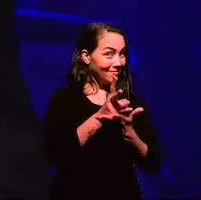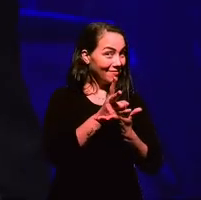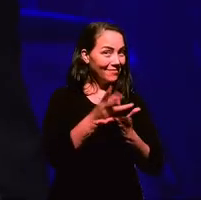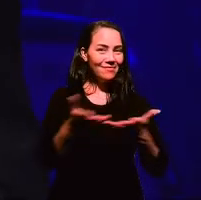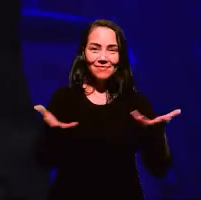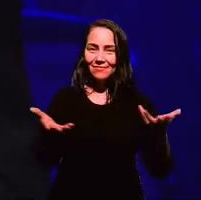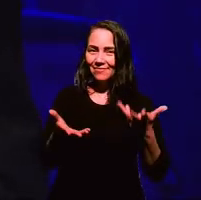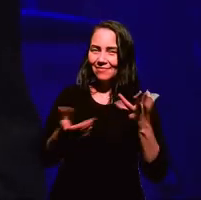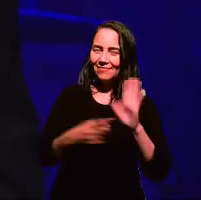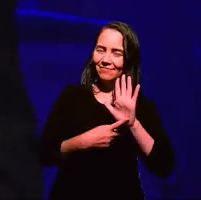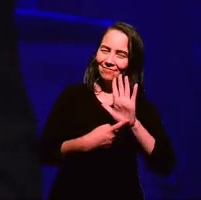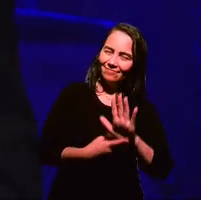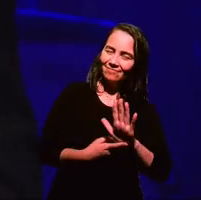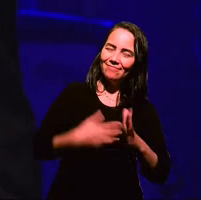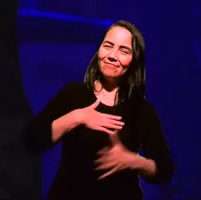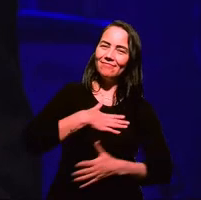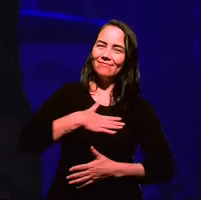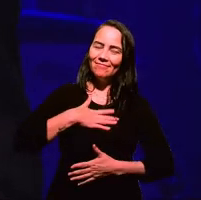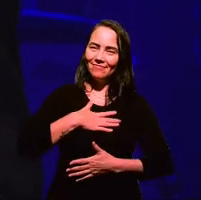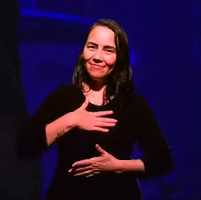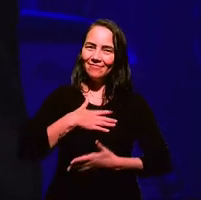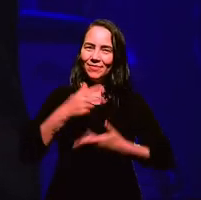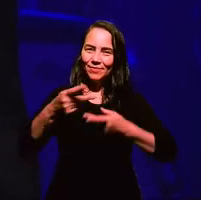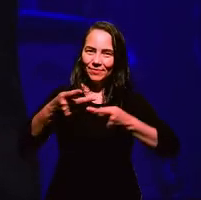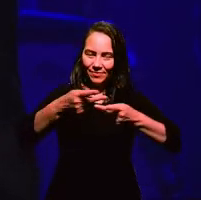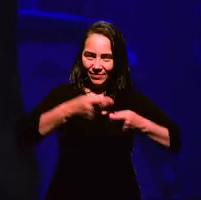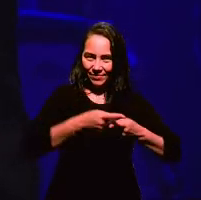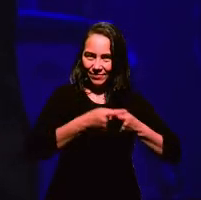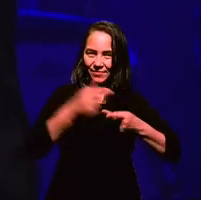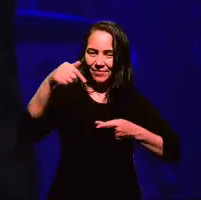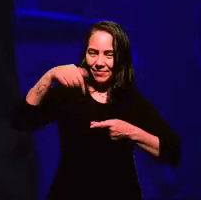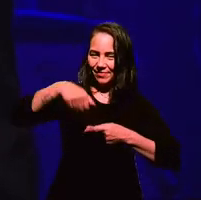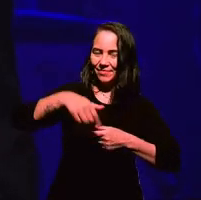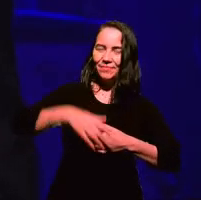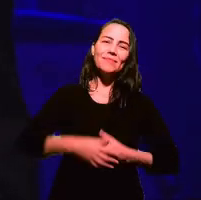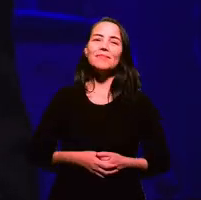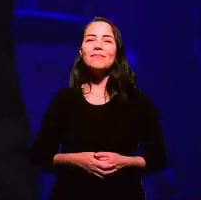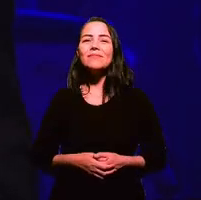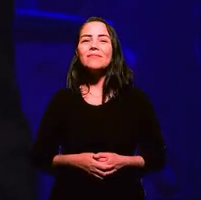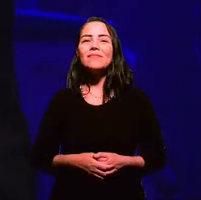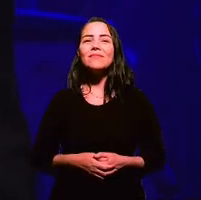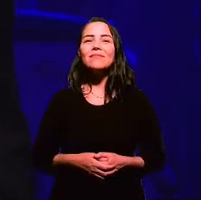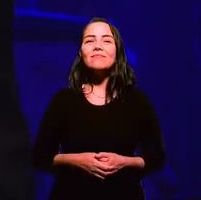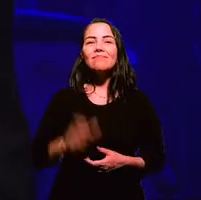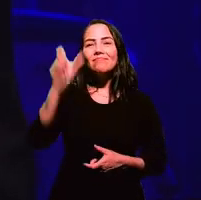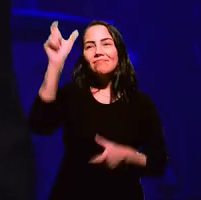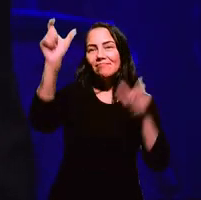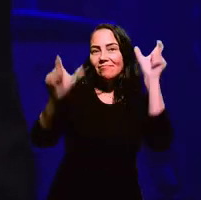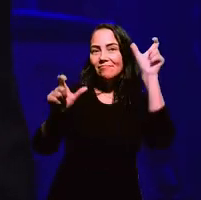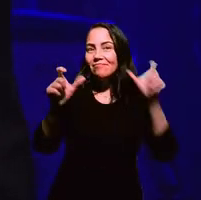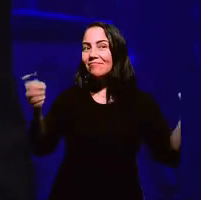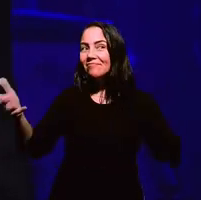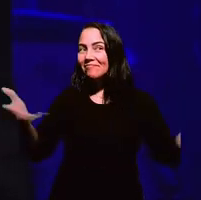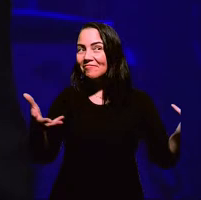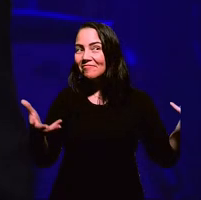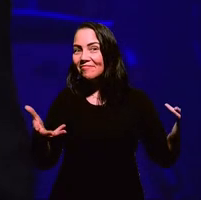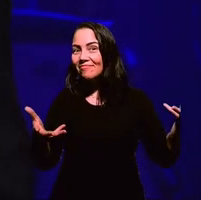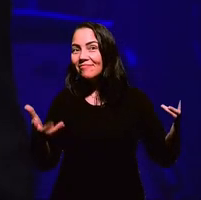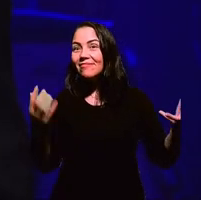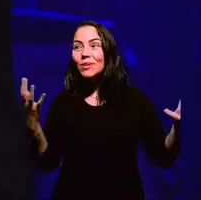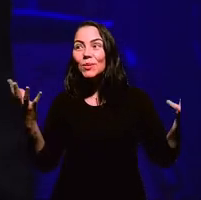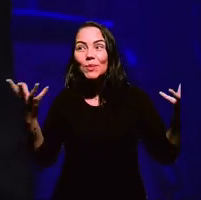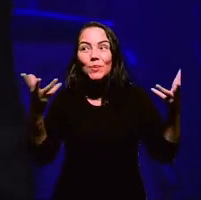Temos a grata satisfação de convidar para vir ao palco os músicos para o espetáculo de